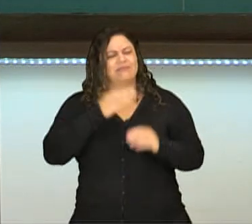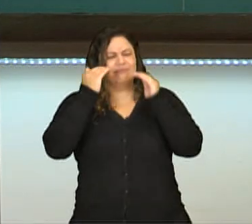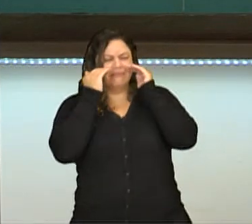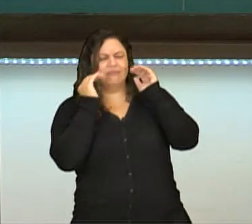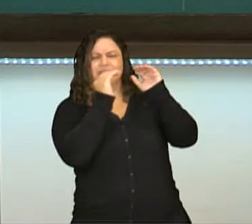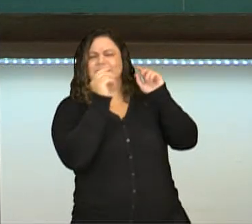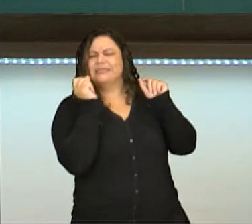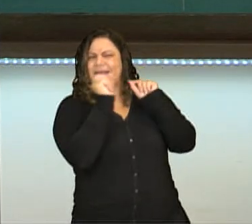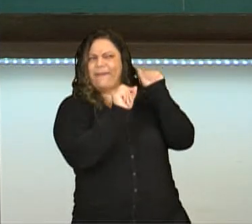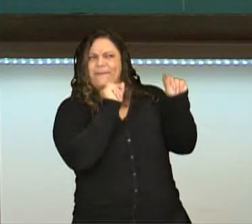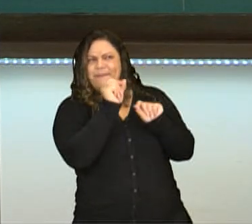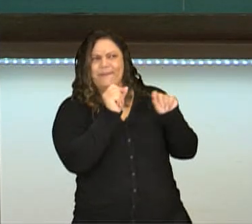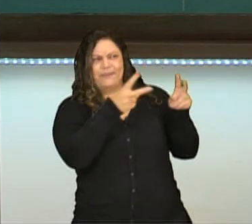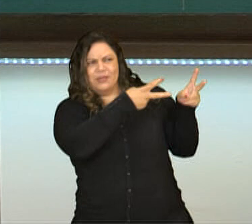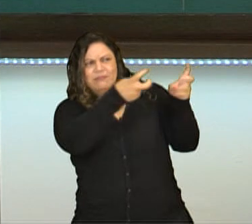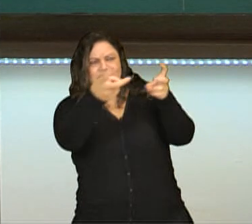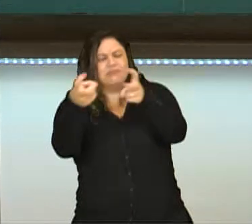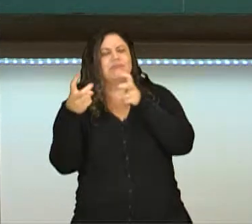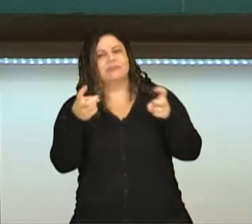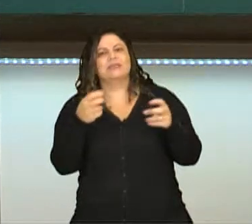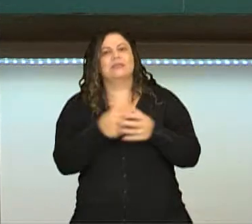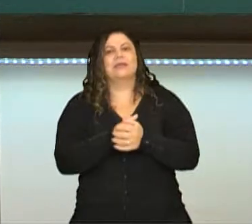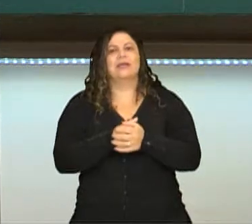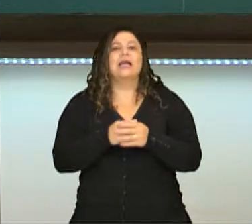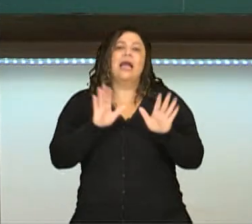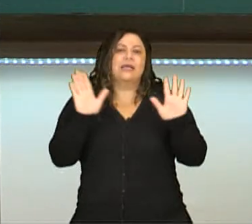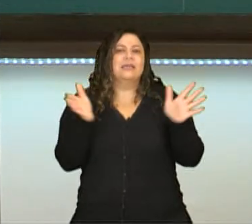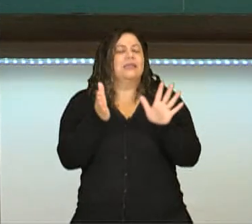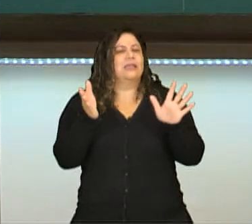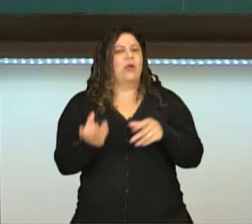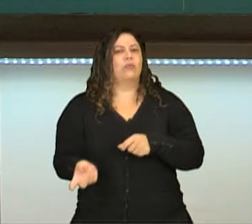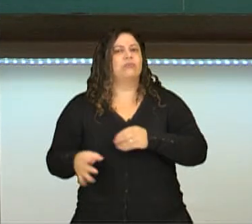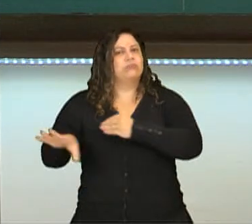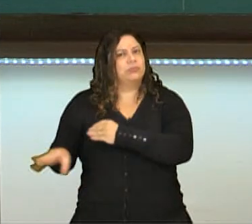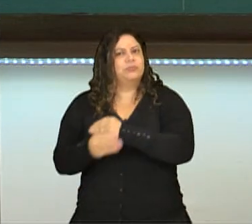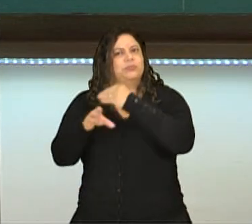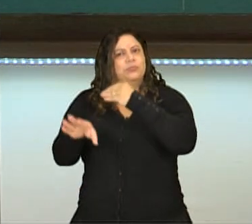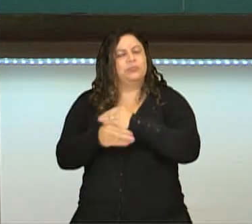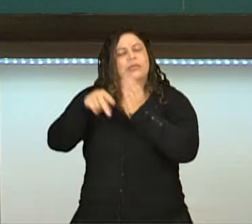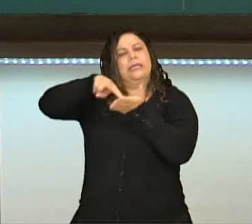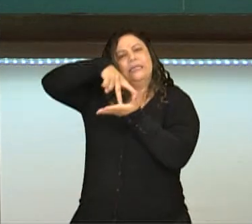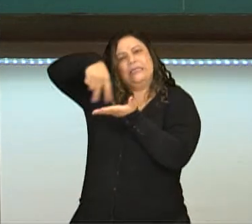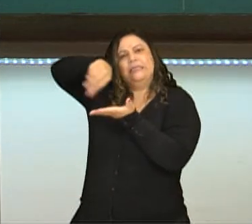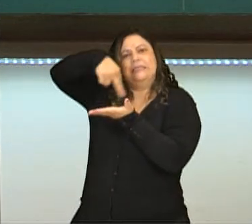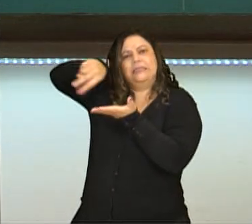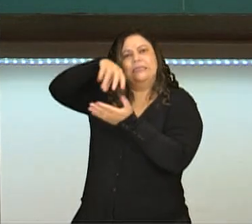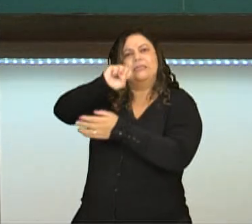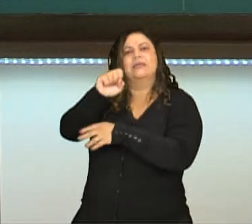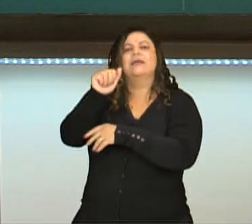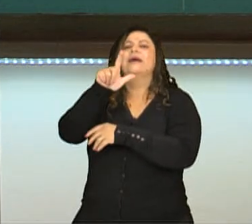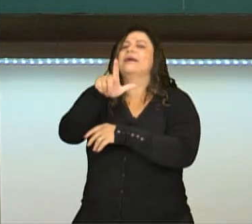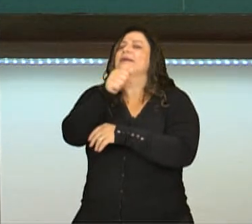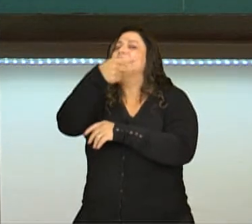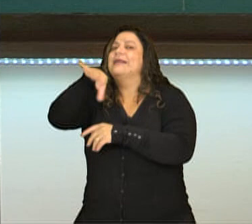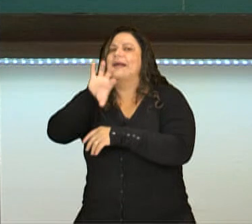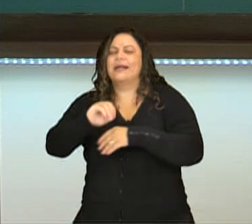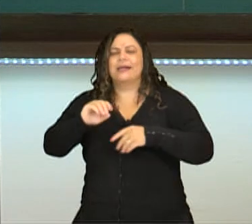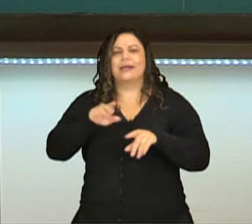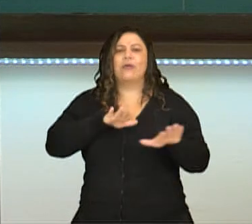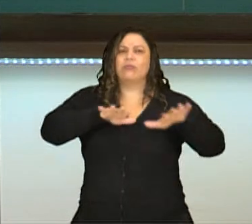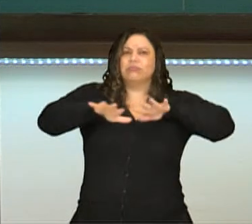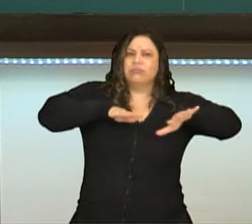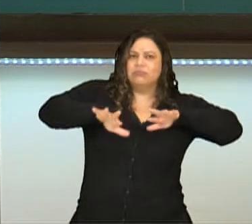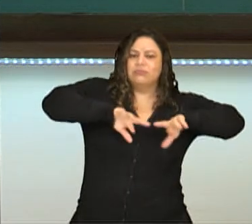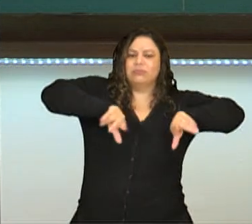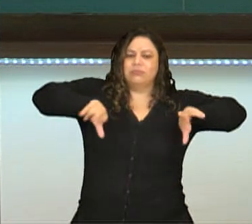sociedade, o banimento dela foi deixado de lado, ela evoluiu para as danças de salão de atualmente e esse ritmo acabou incorporando esse